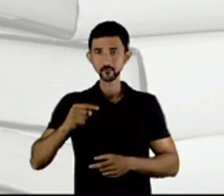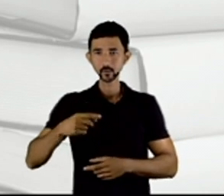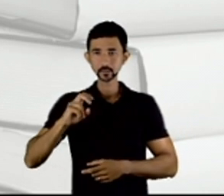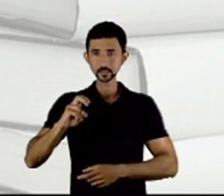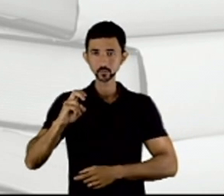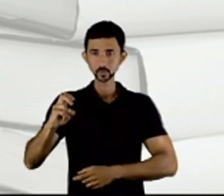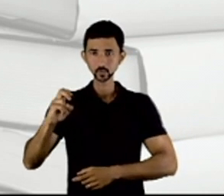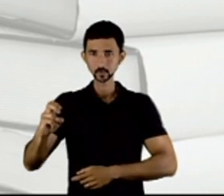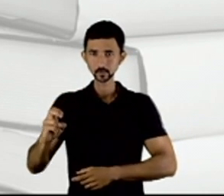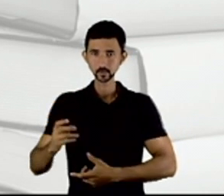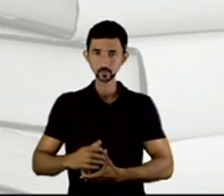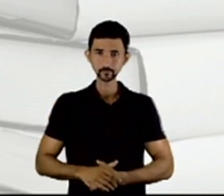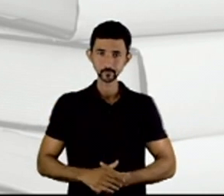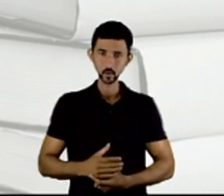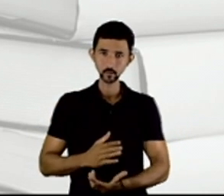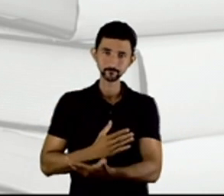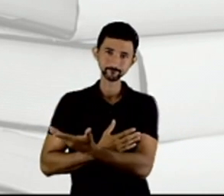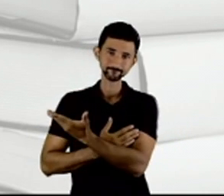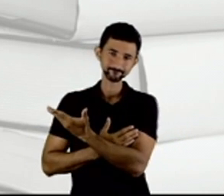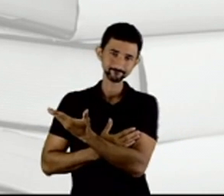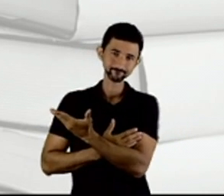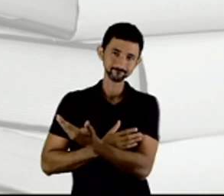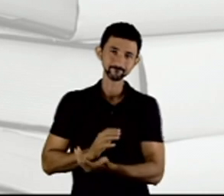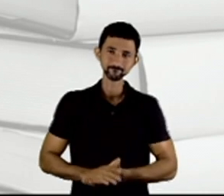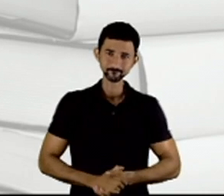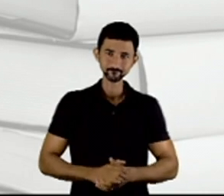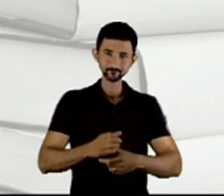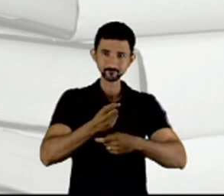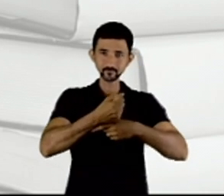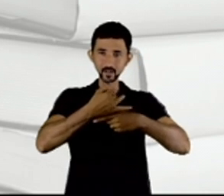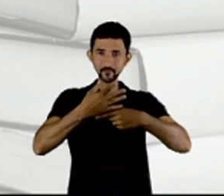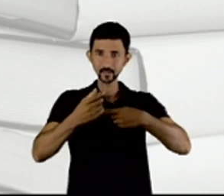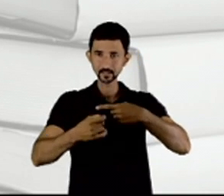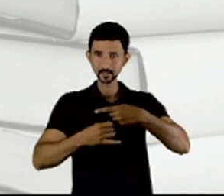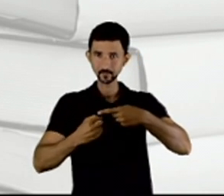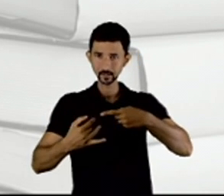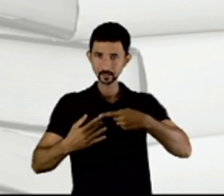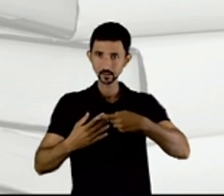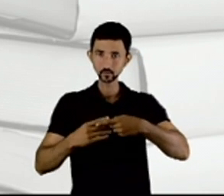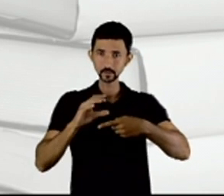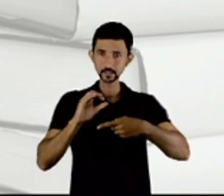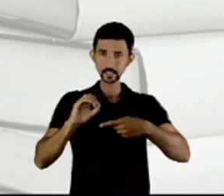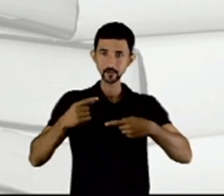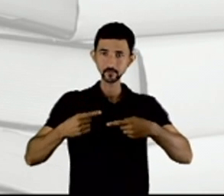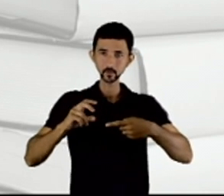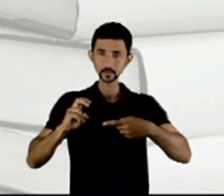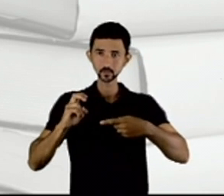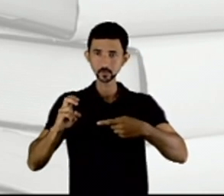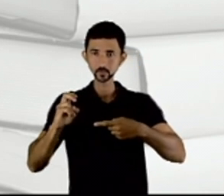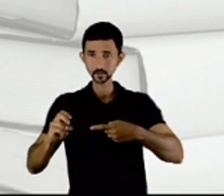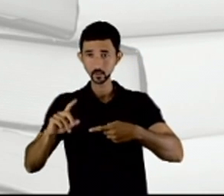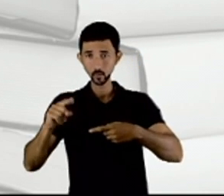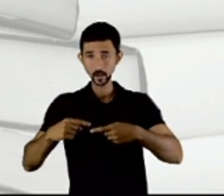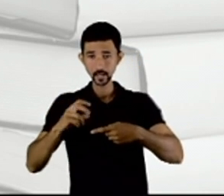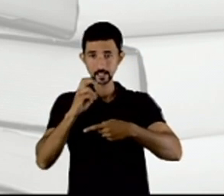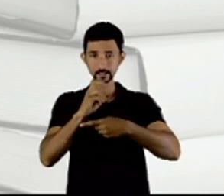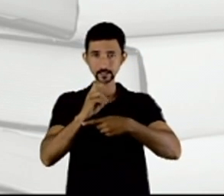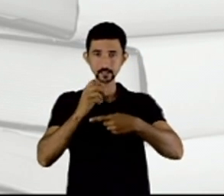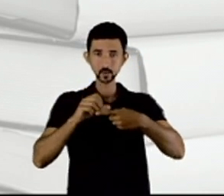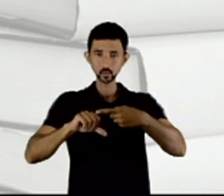0,55555. Certo? A fração geratriz da dízima periódica 0,5555 é 5 nonos.